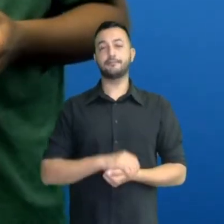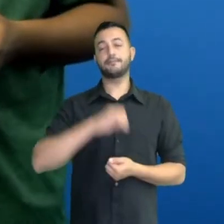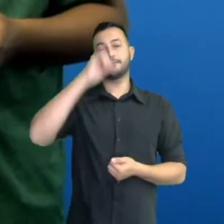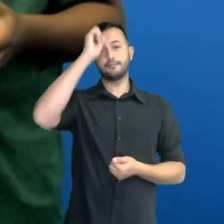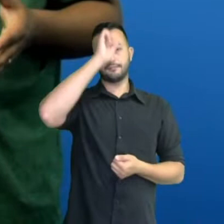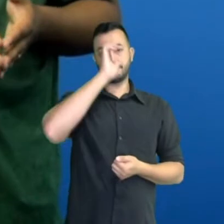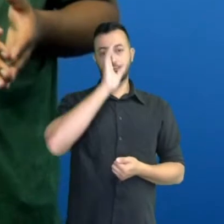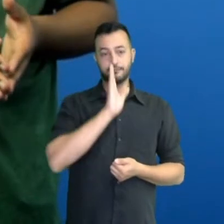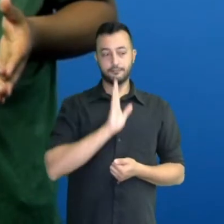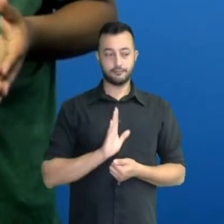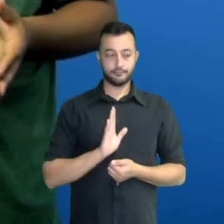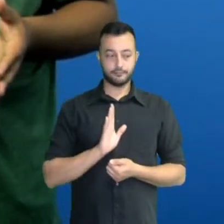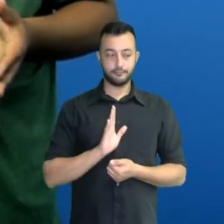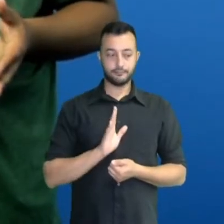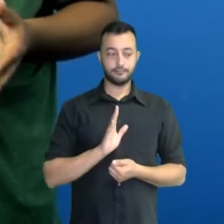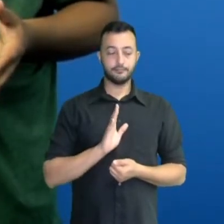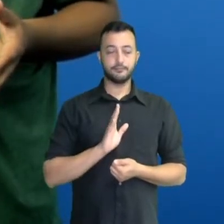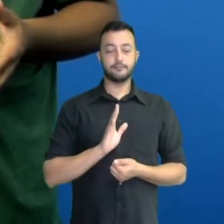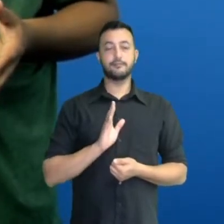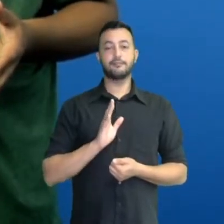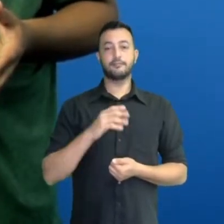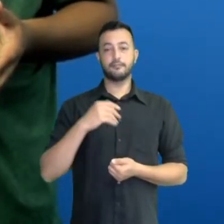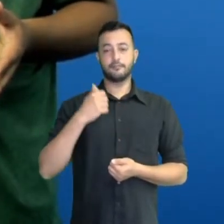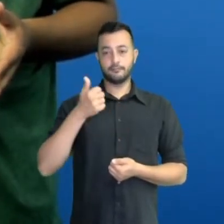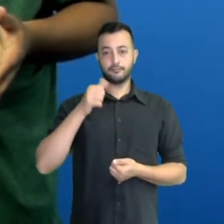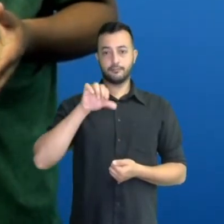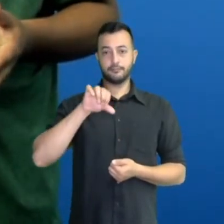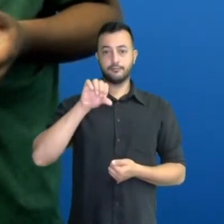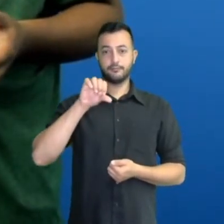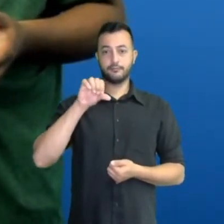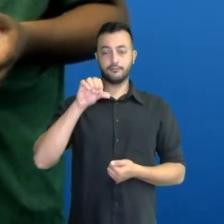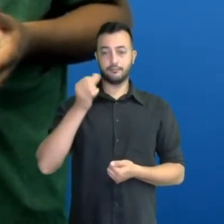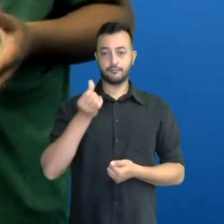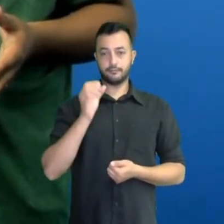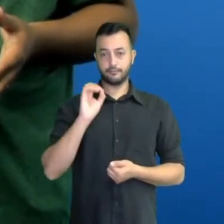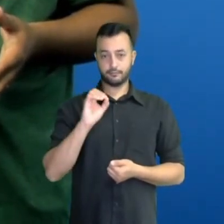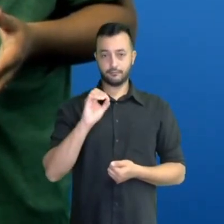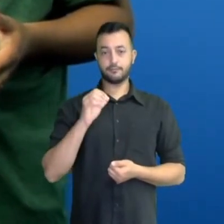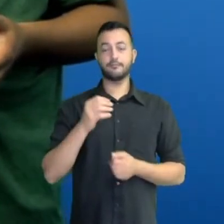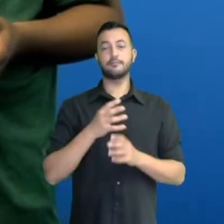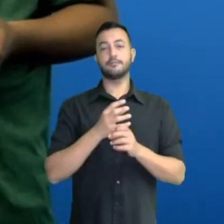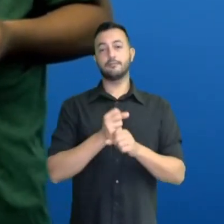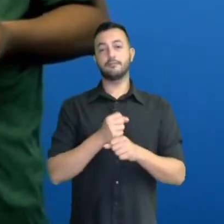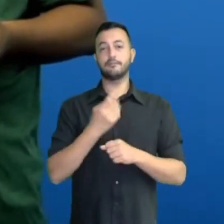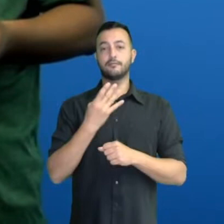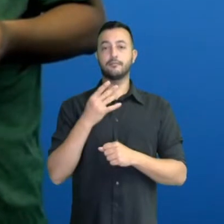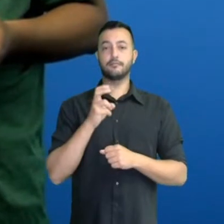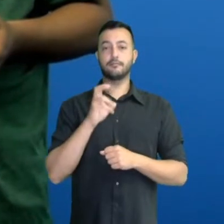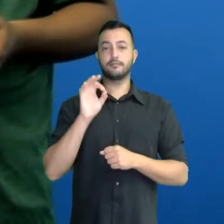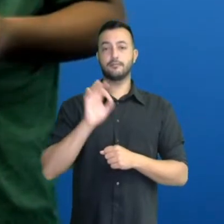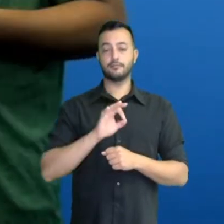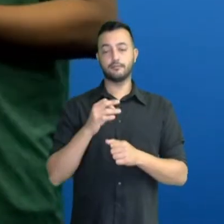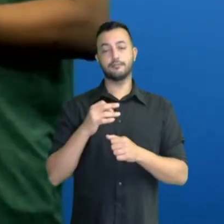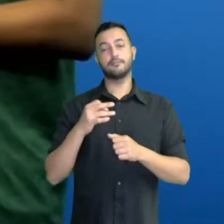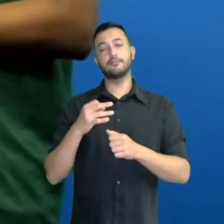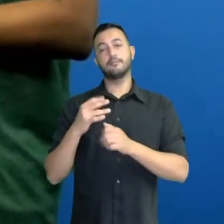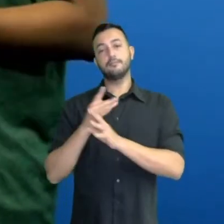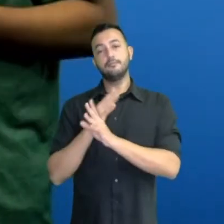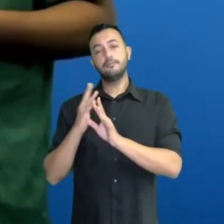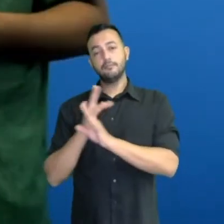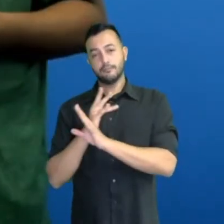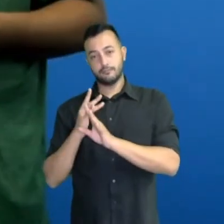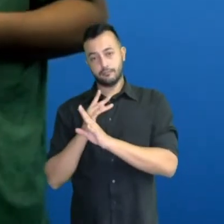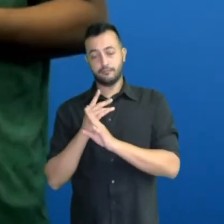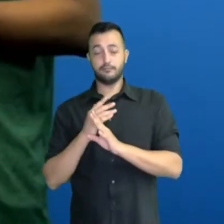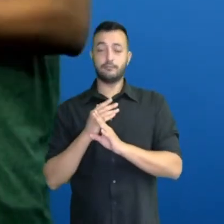Brasil, que em 1960 tinha 45% da sua população urbana,